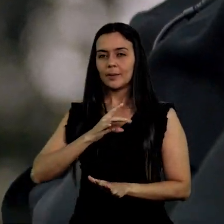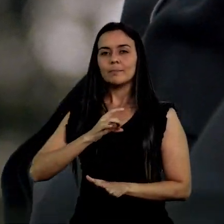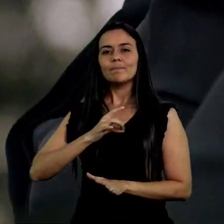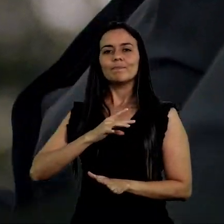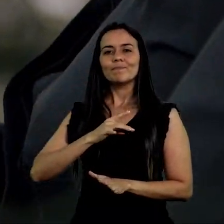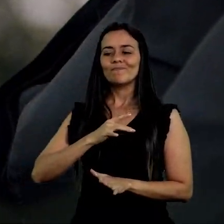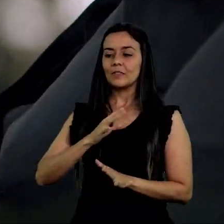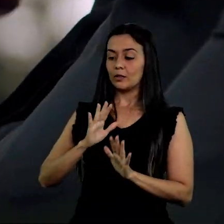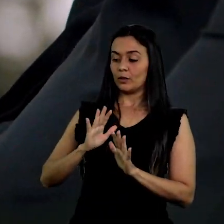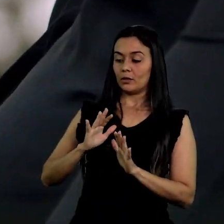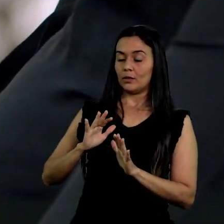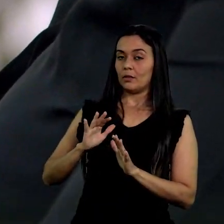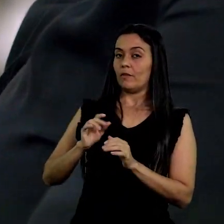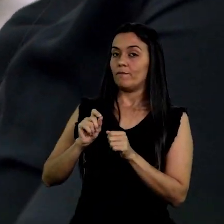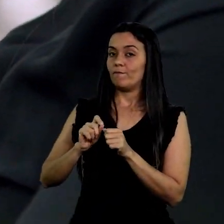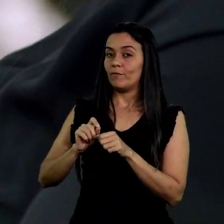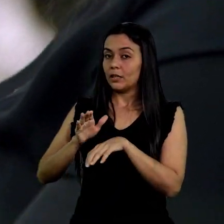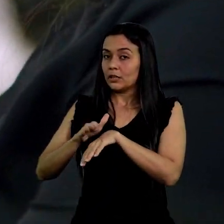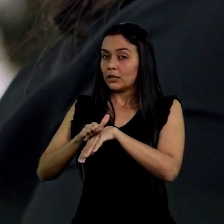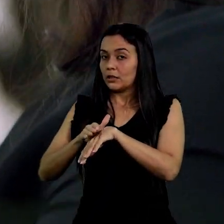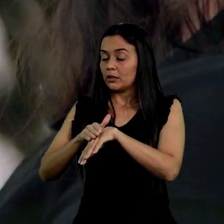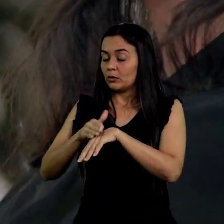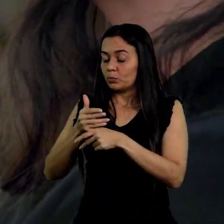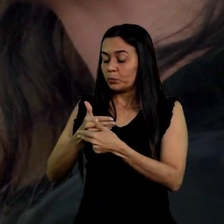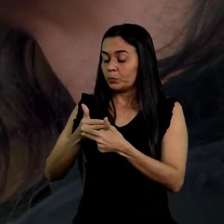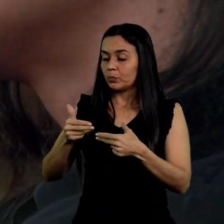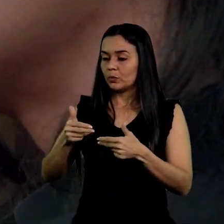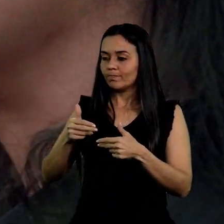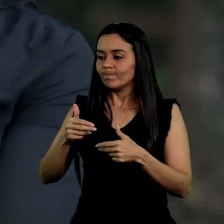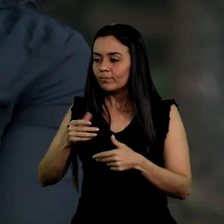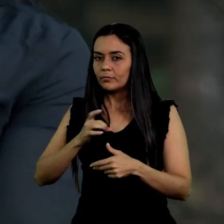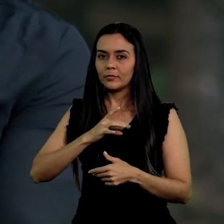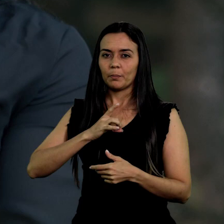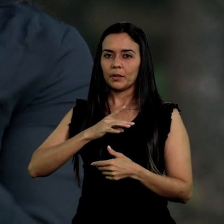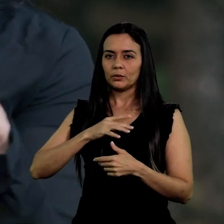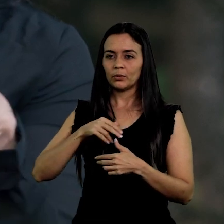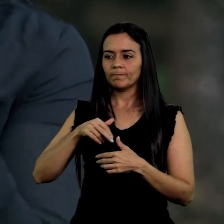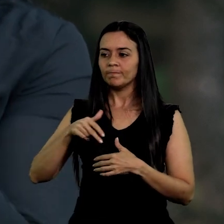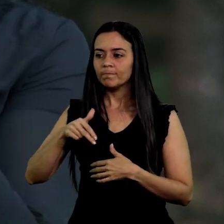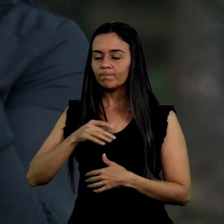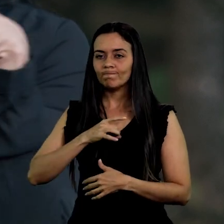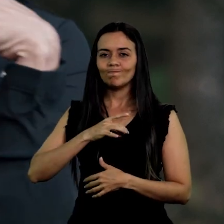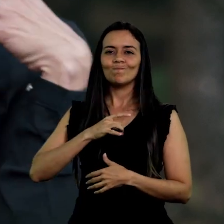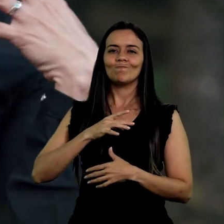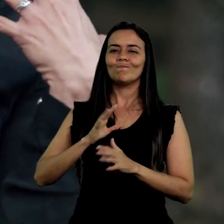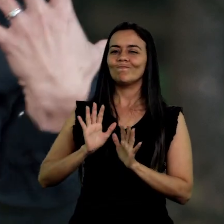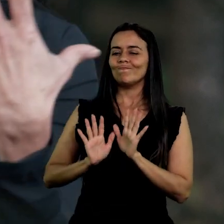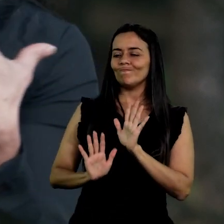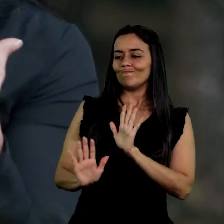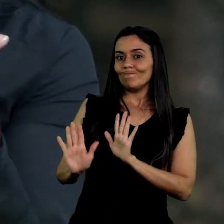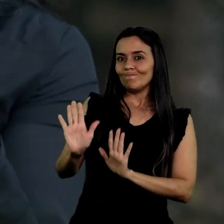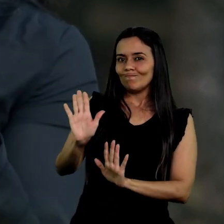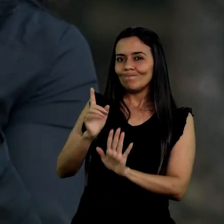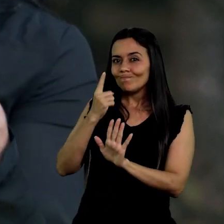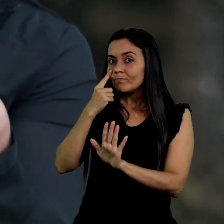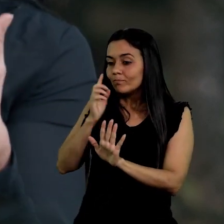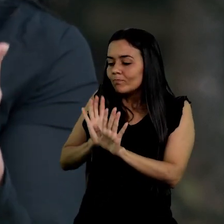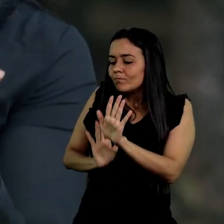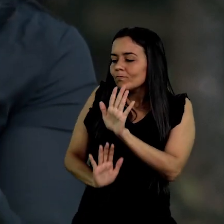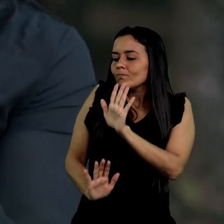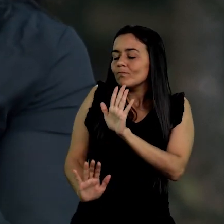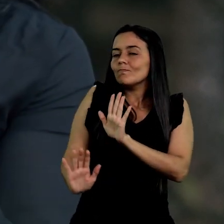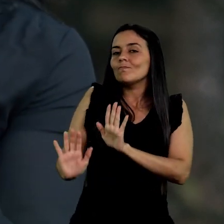Sim. Né? Continuamente percebendo o risco. Então, no momento em que o mundo passa por uma